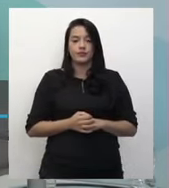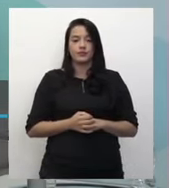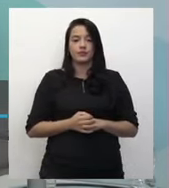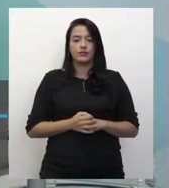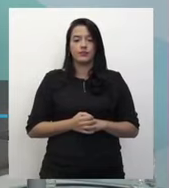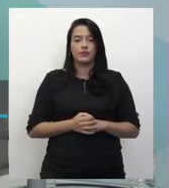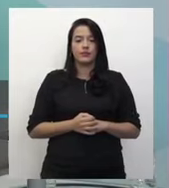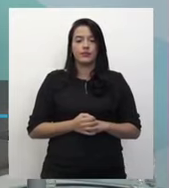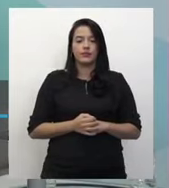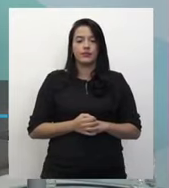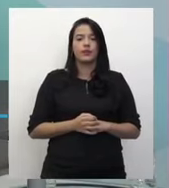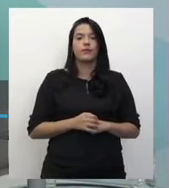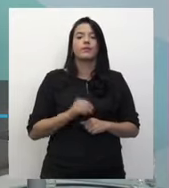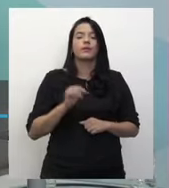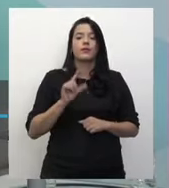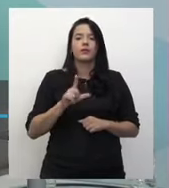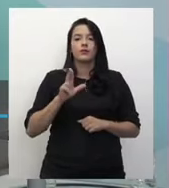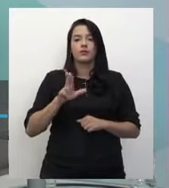Luiz Felipe